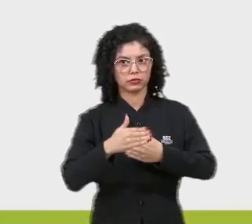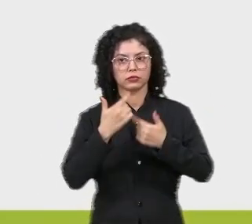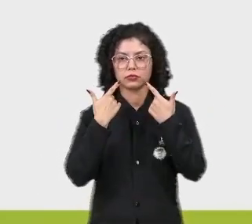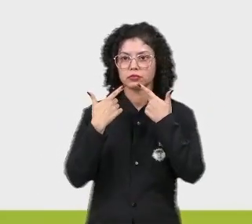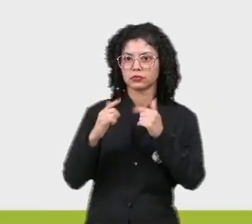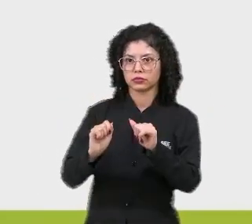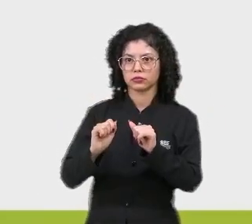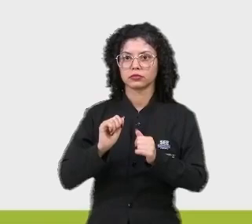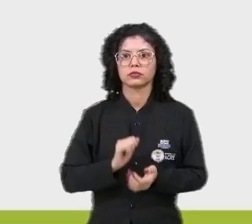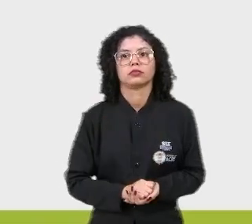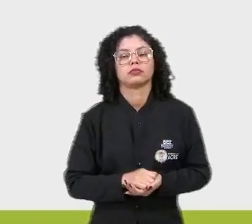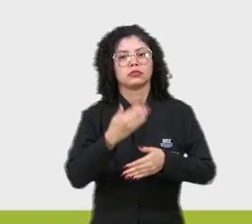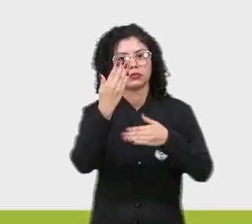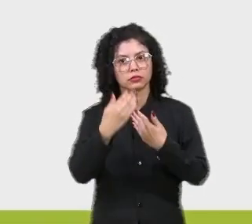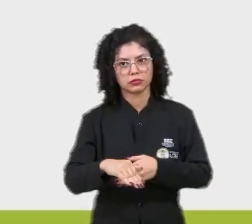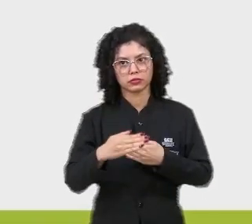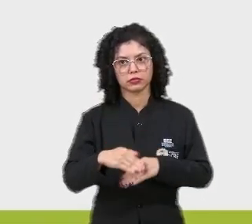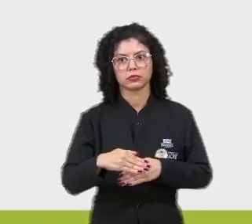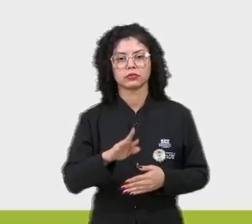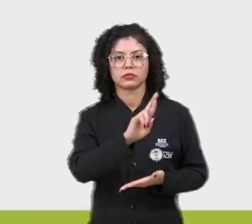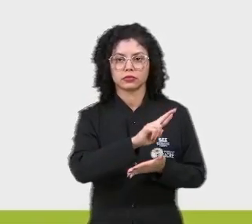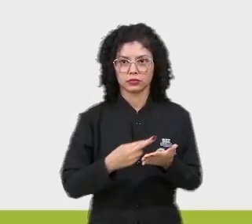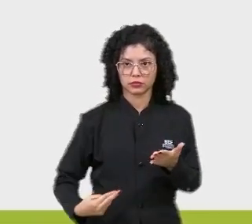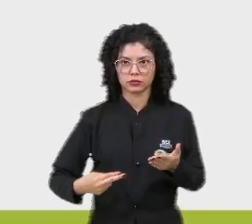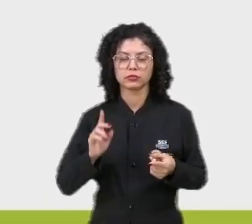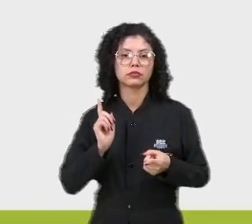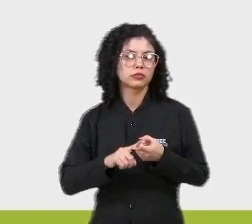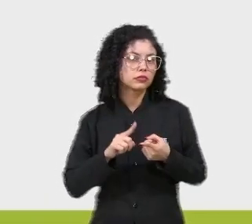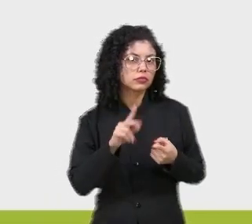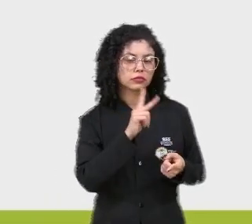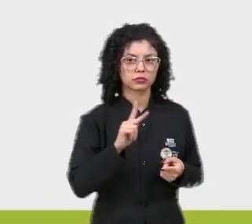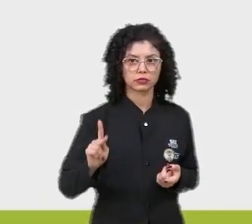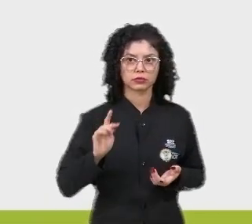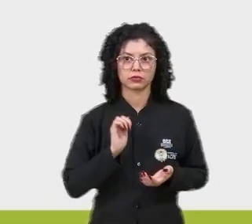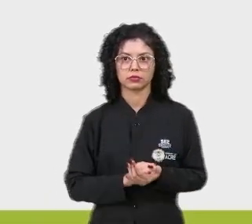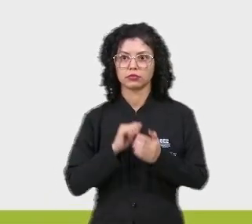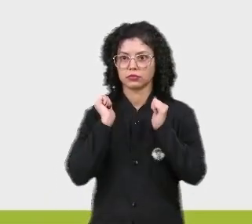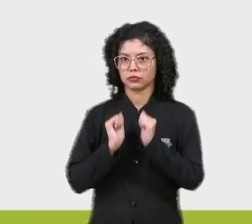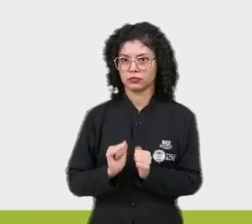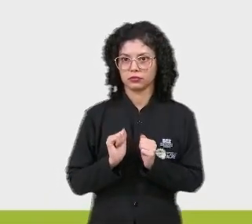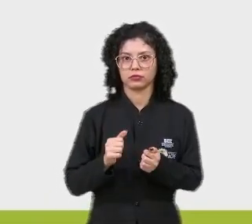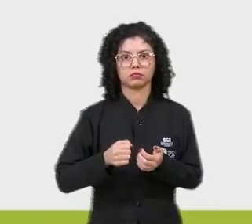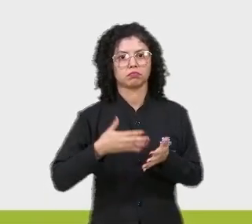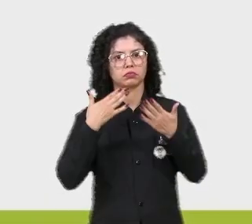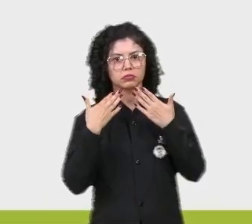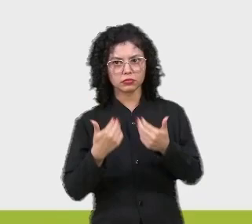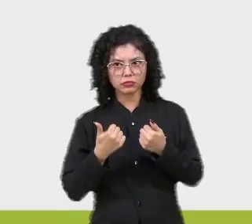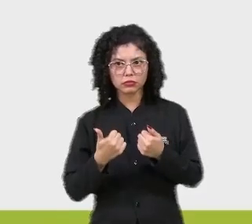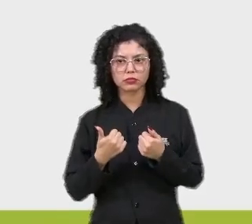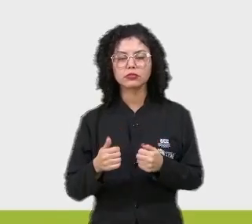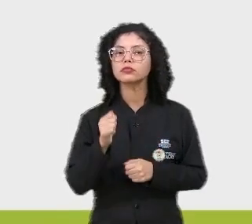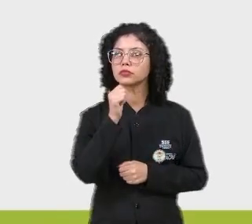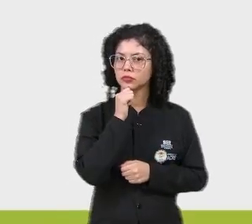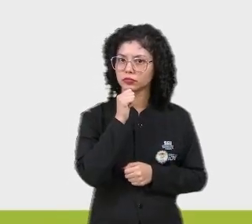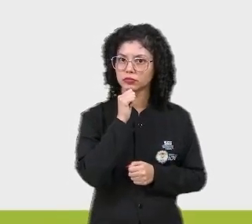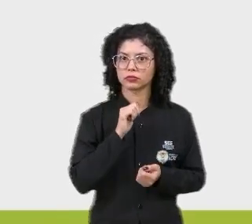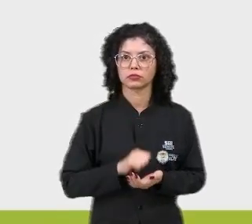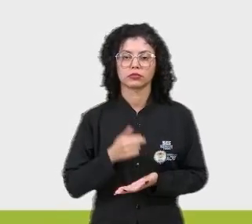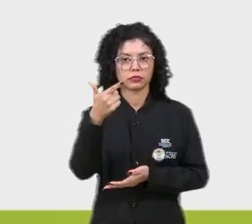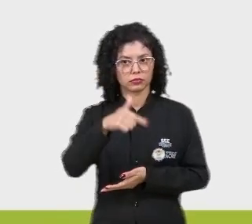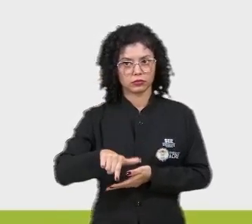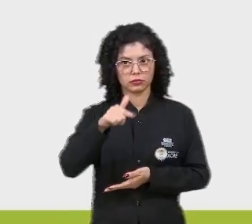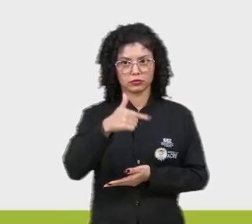linguagens a prova de redação Por que Professor eu posso muito bem eh ao invés de ficar